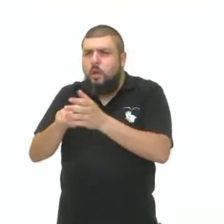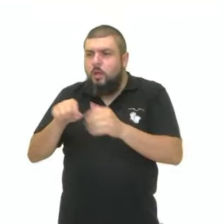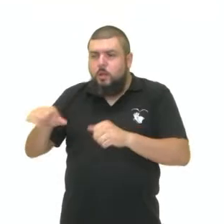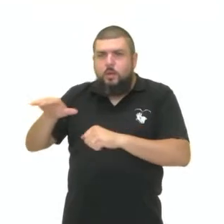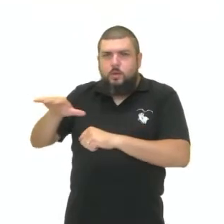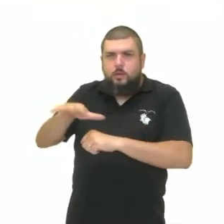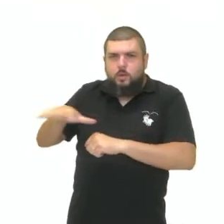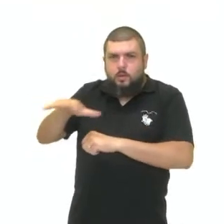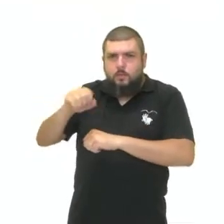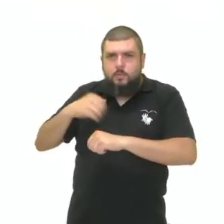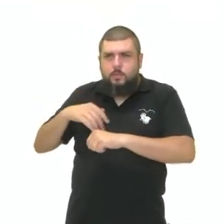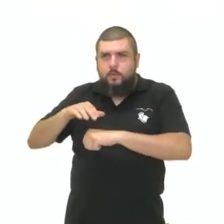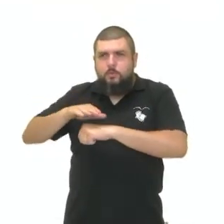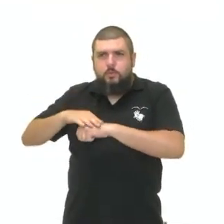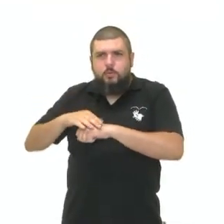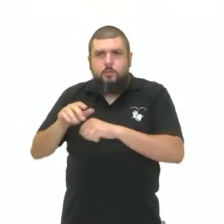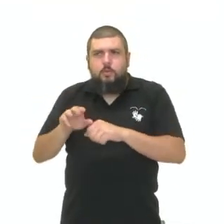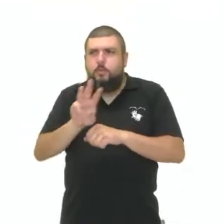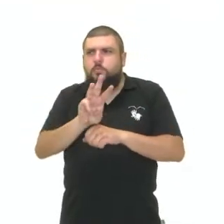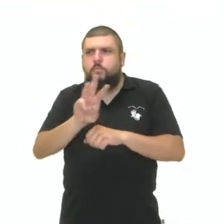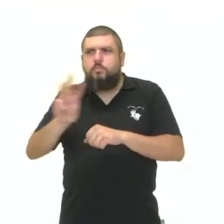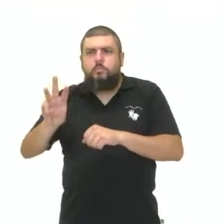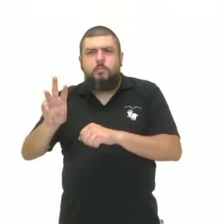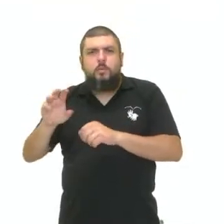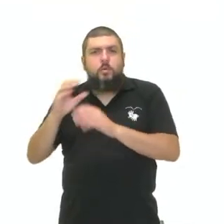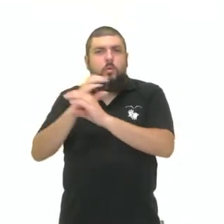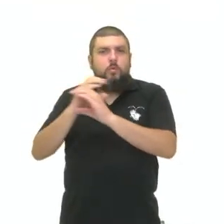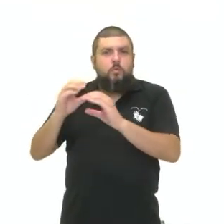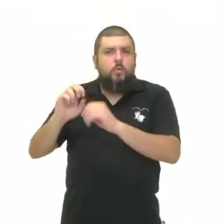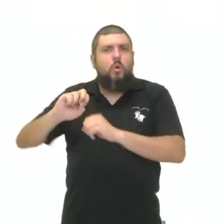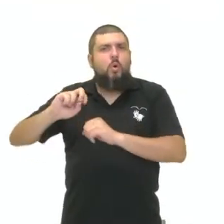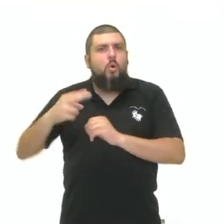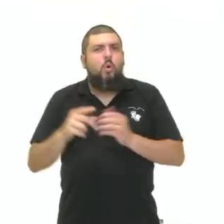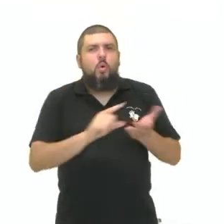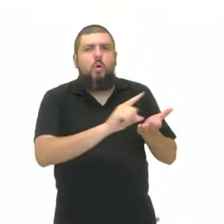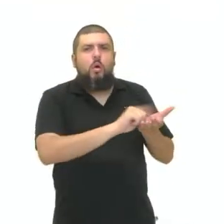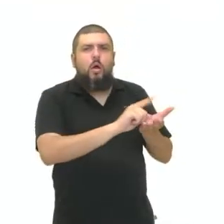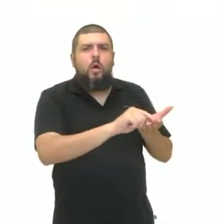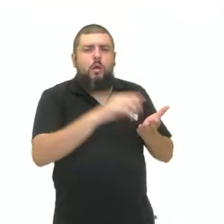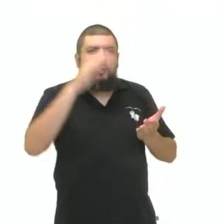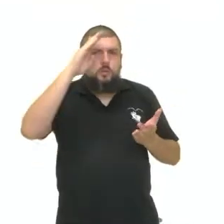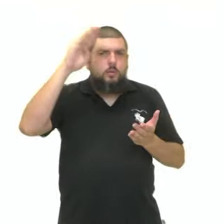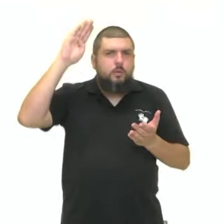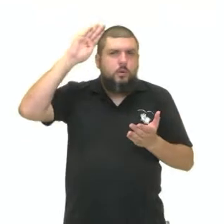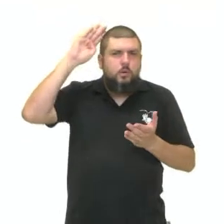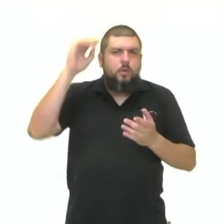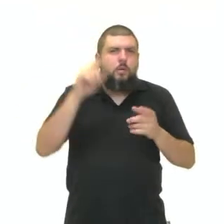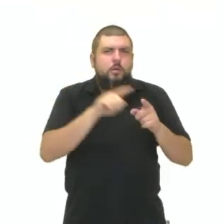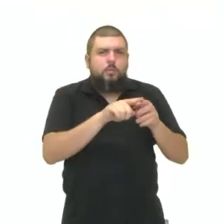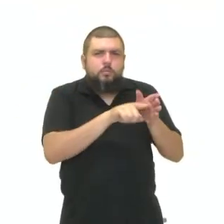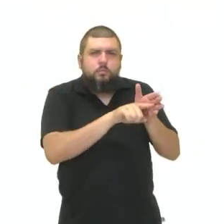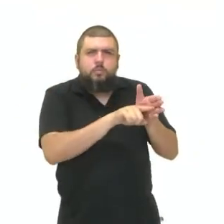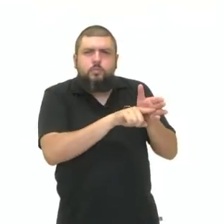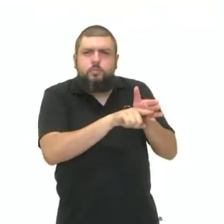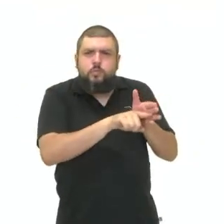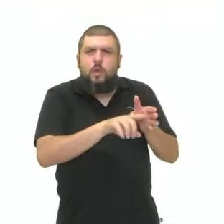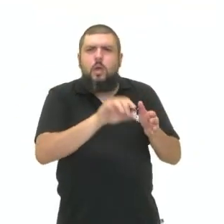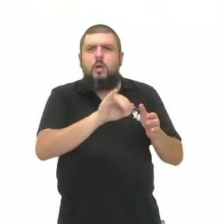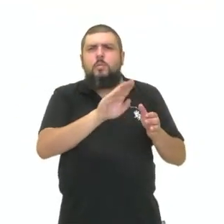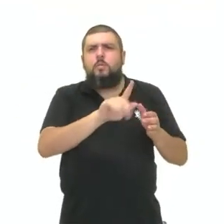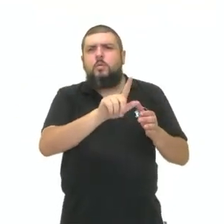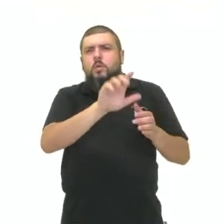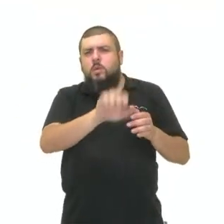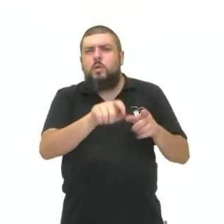dos fatos ou pesquisando em artigos acadêmicos, periódicos, científicos, IBGE e sites de